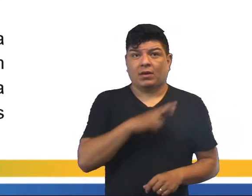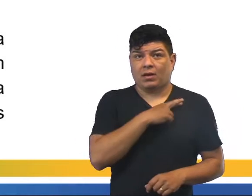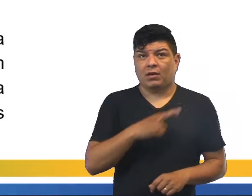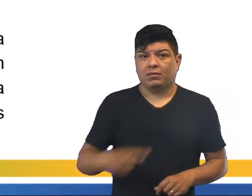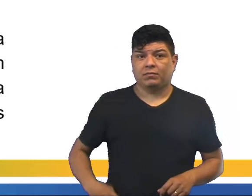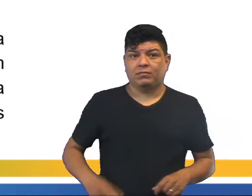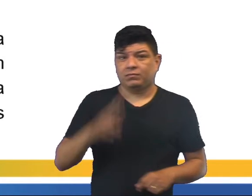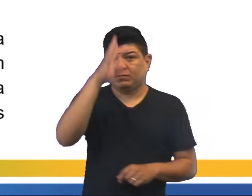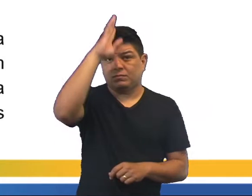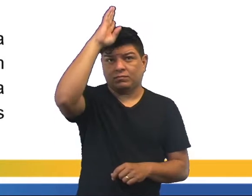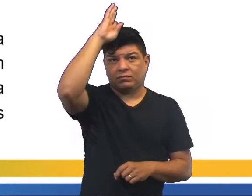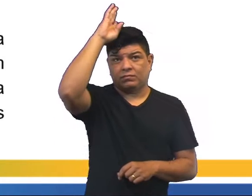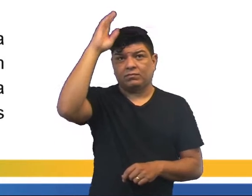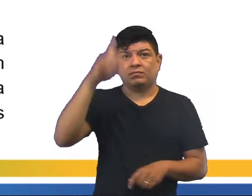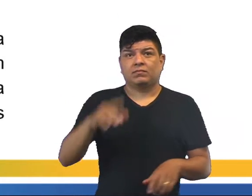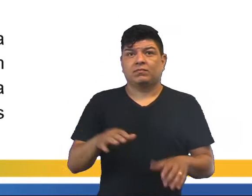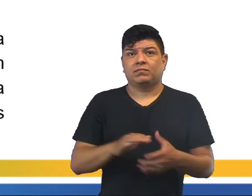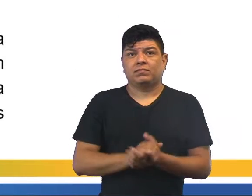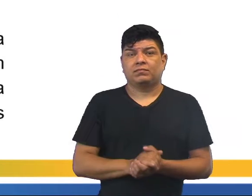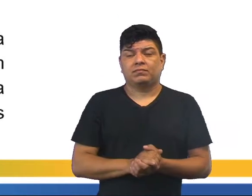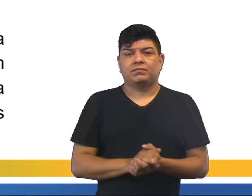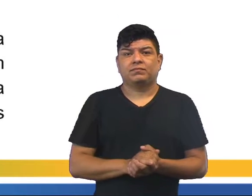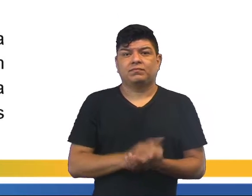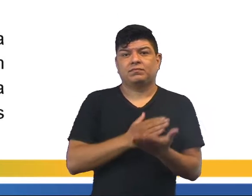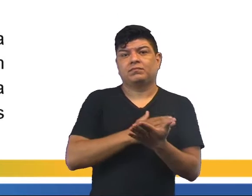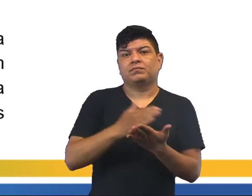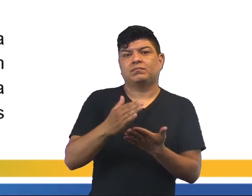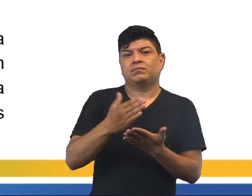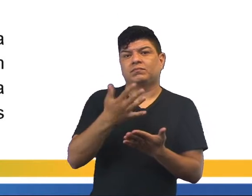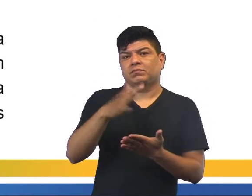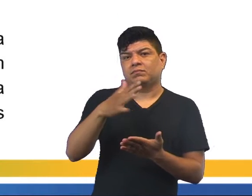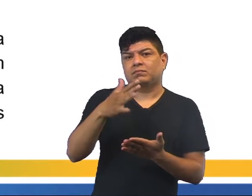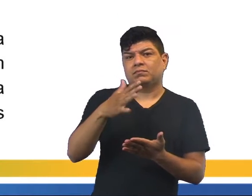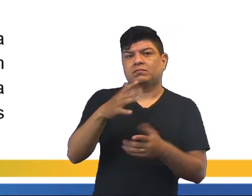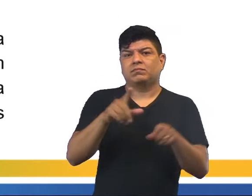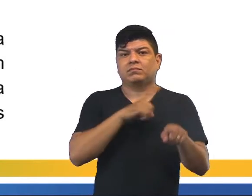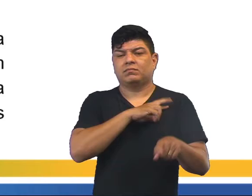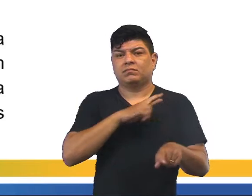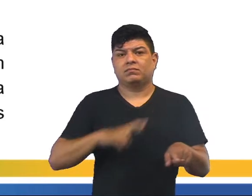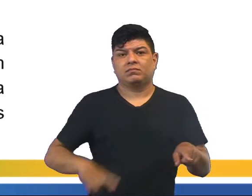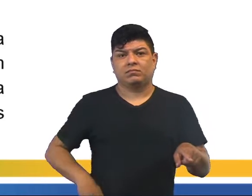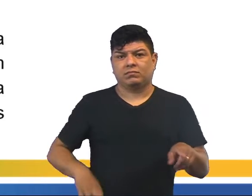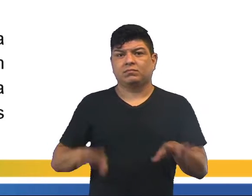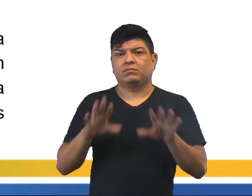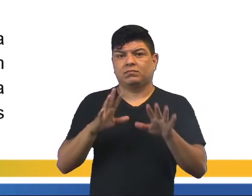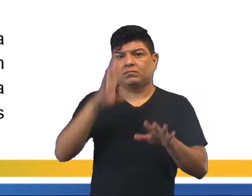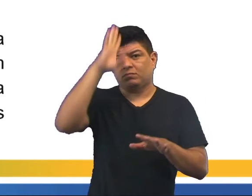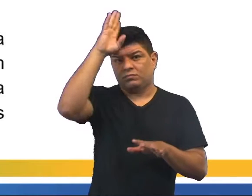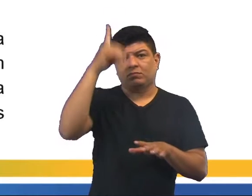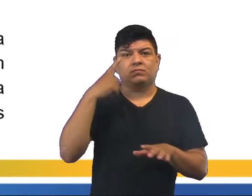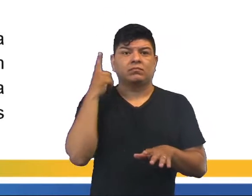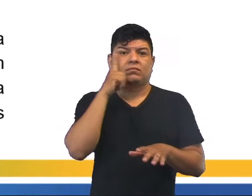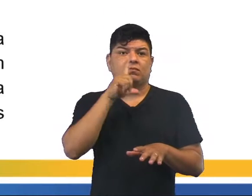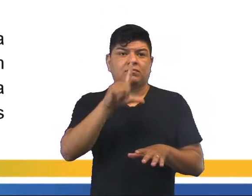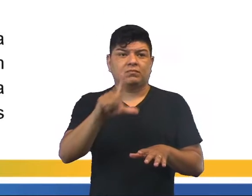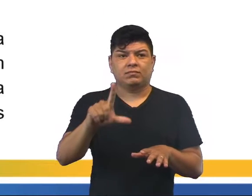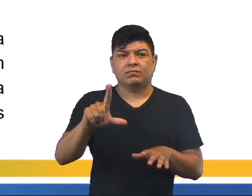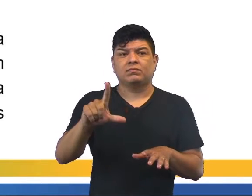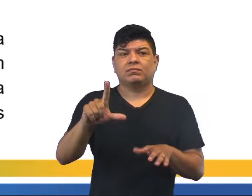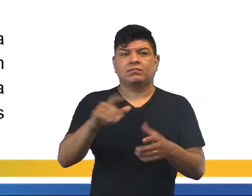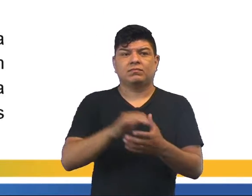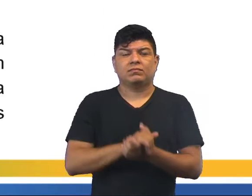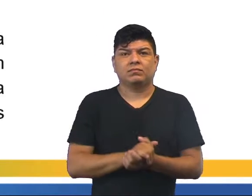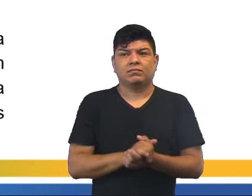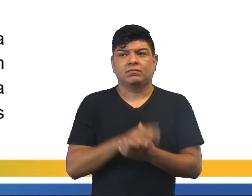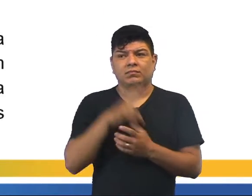né, ela vai se dar durante o período republicano, né, do Senado Romano, que ele ganha